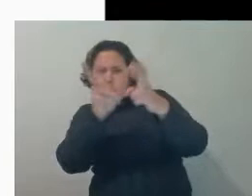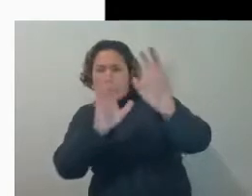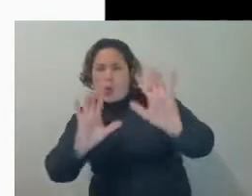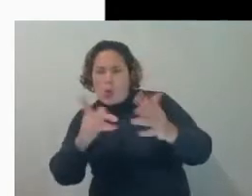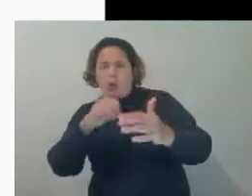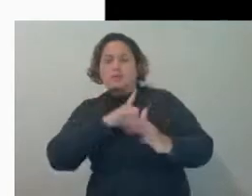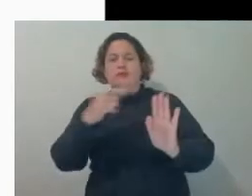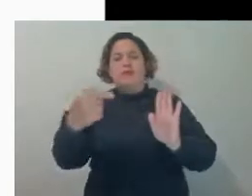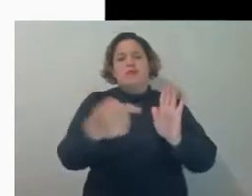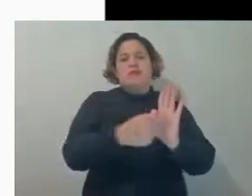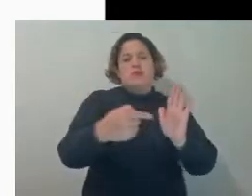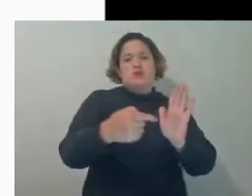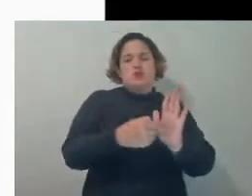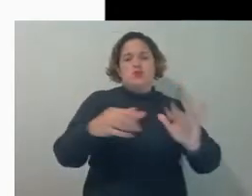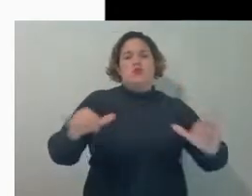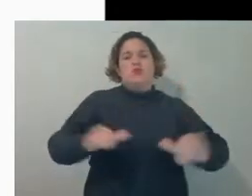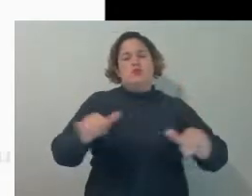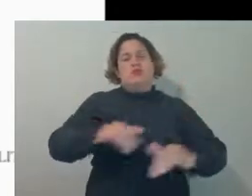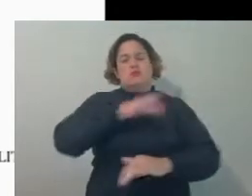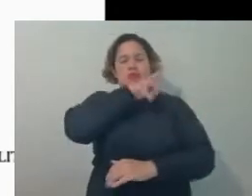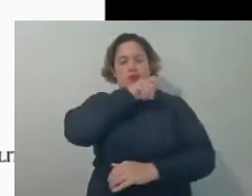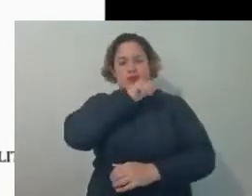de maus tratos aos animais.